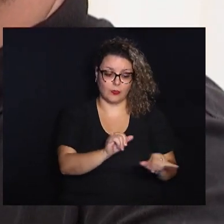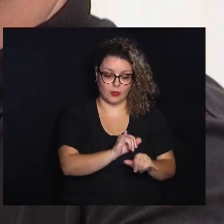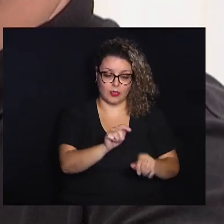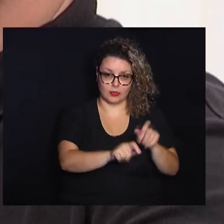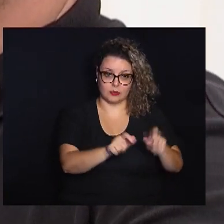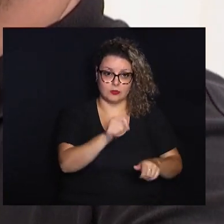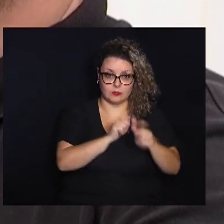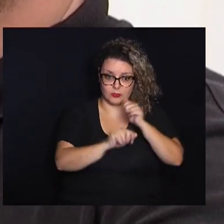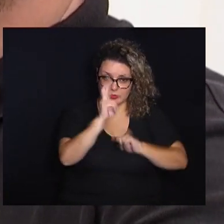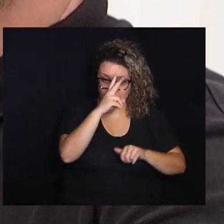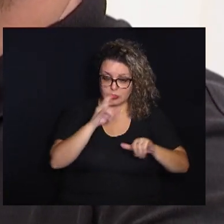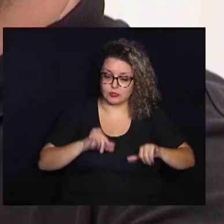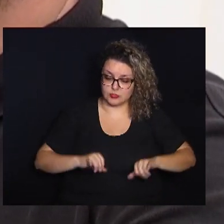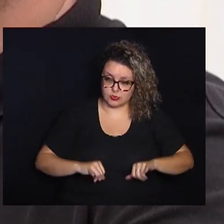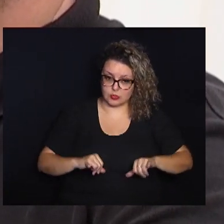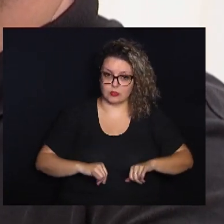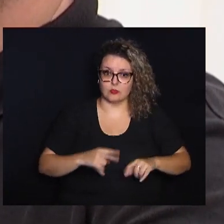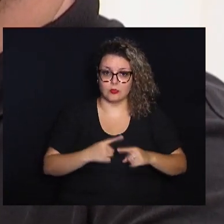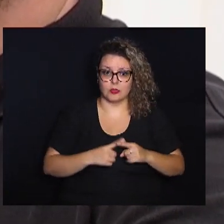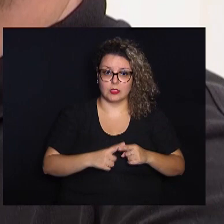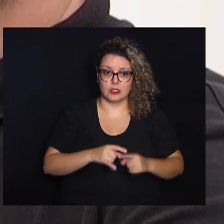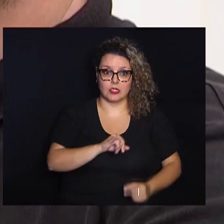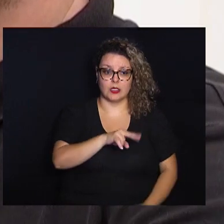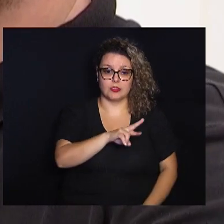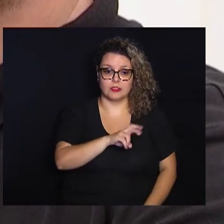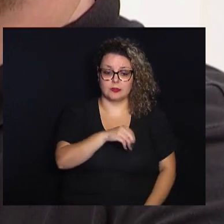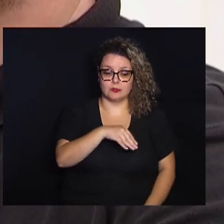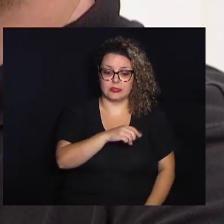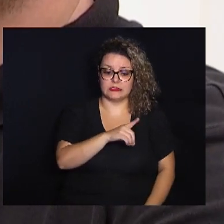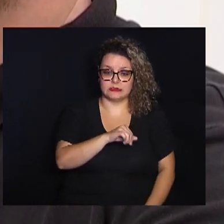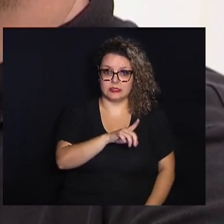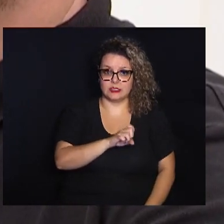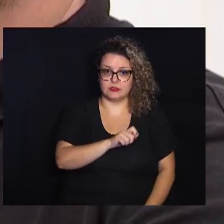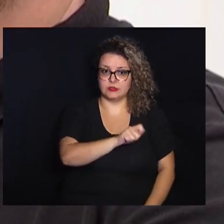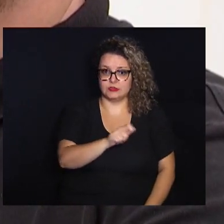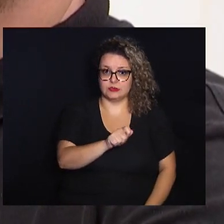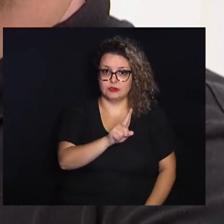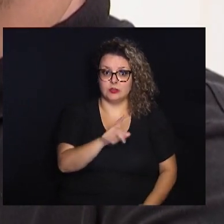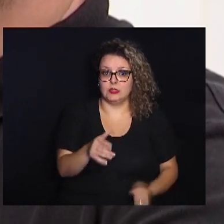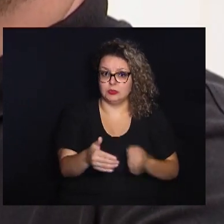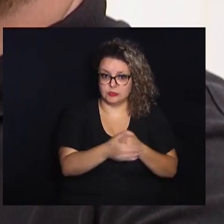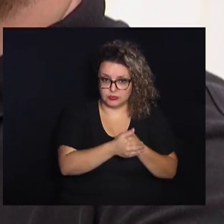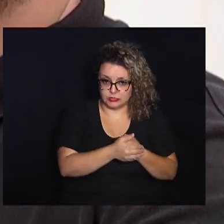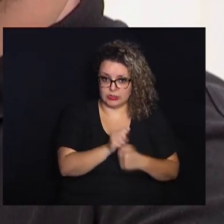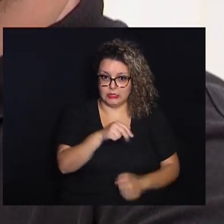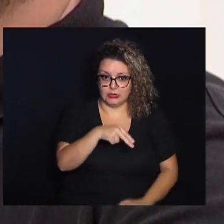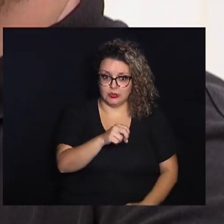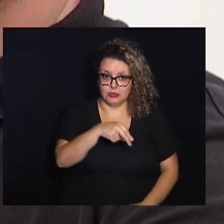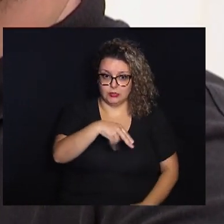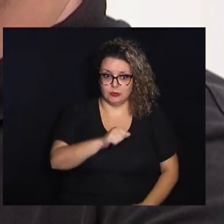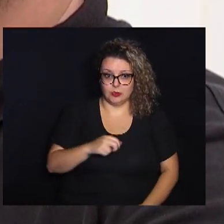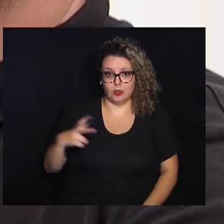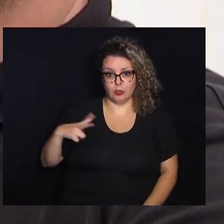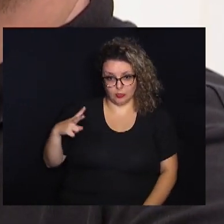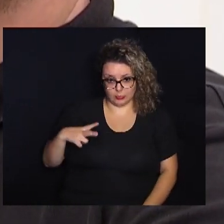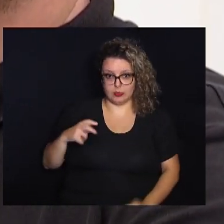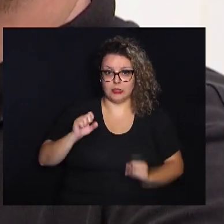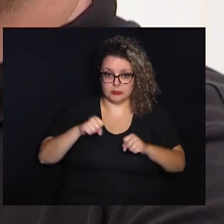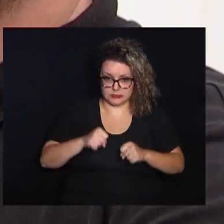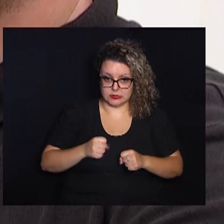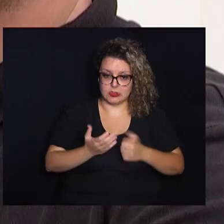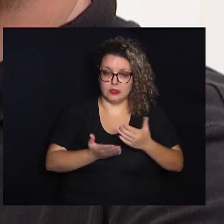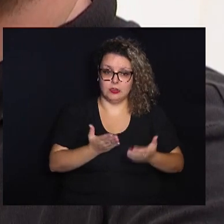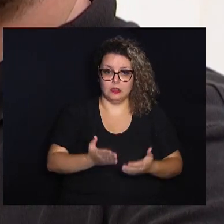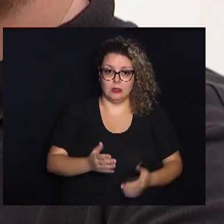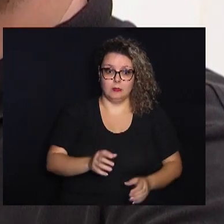que ainda sofre, porque a Irmandade de Alcoólicos Anônimos não é anônima. O nosso anonimato pessoal deve ser resguardado, mas